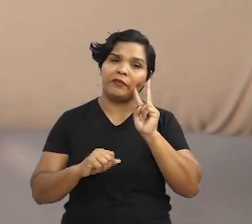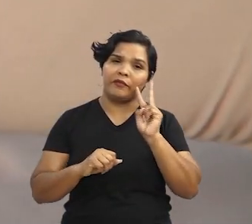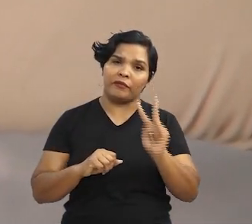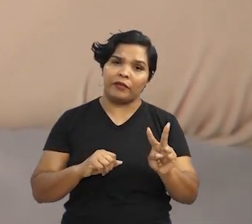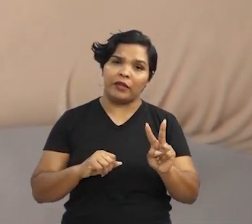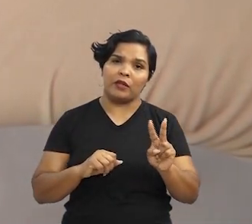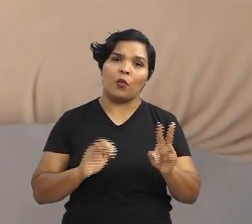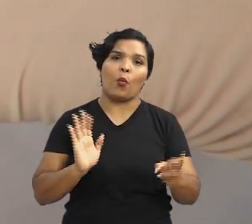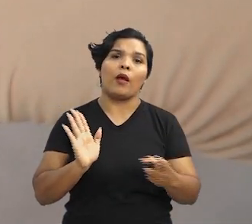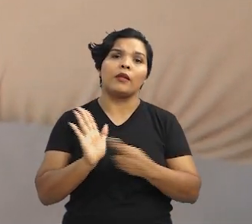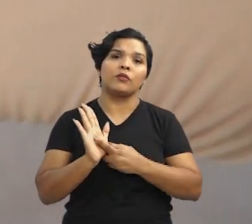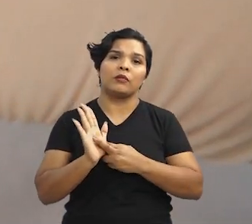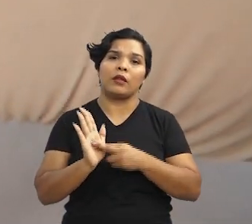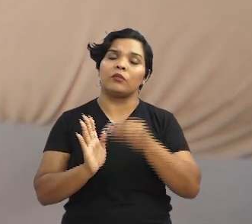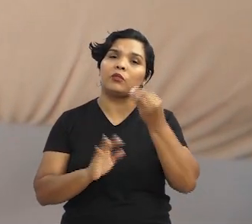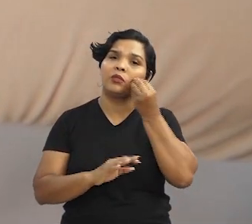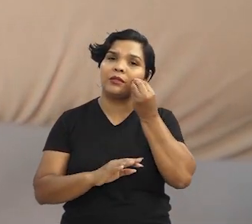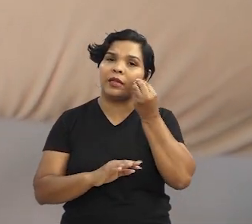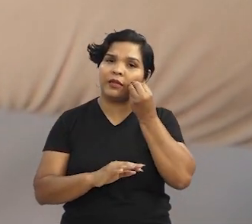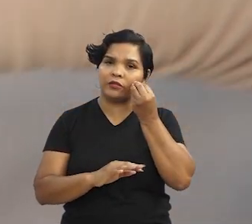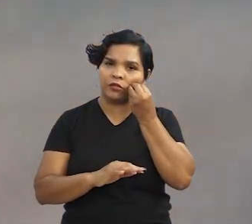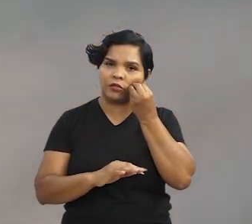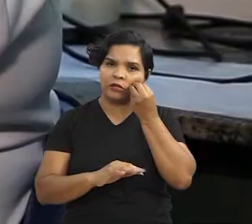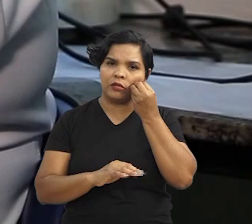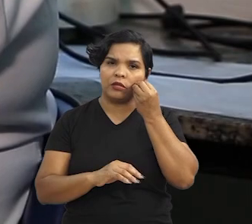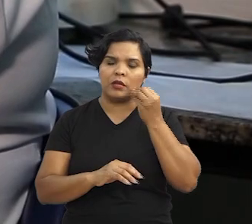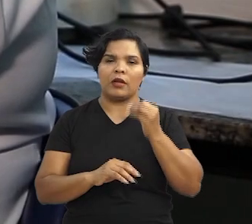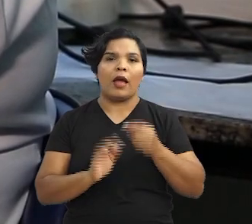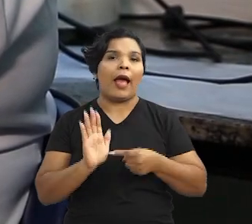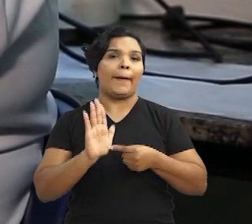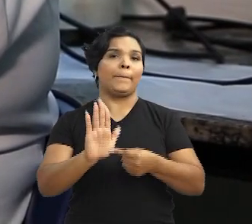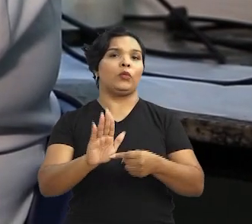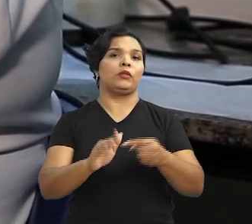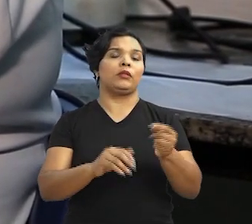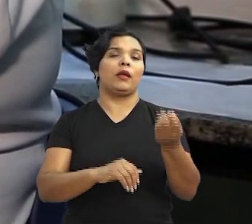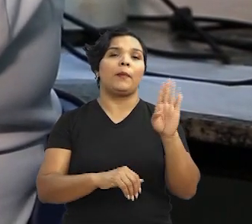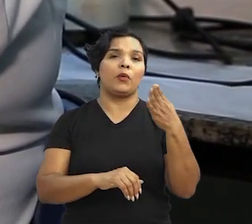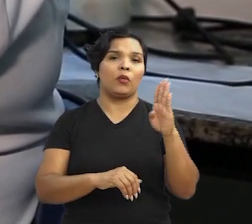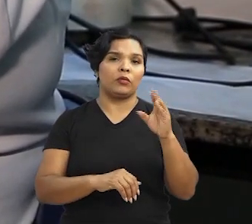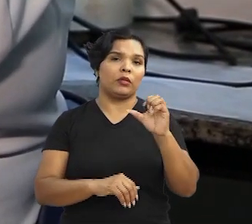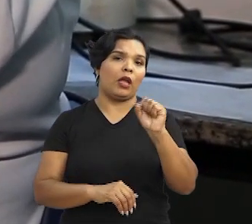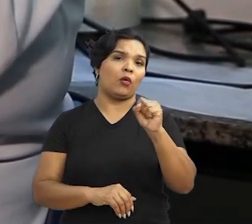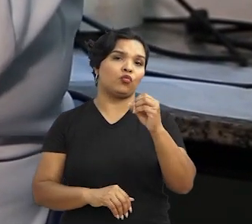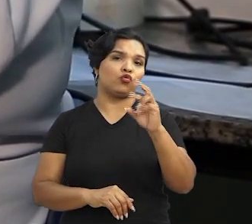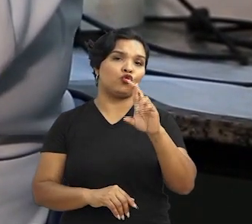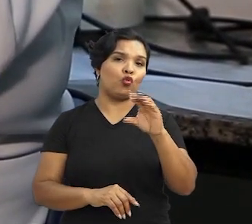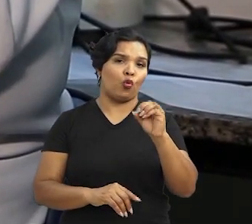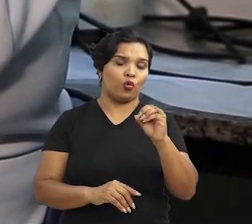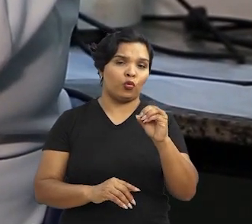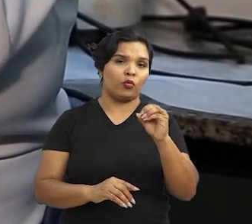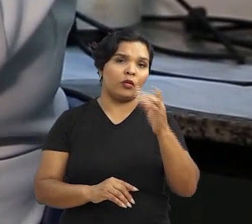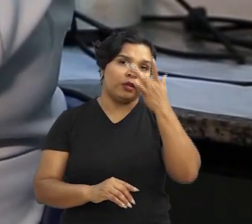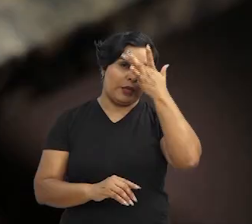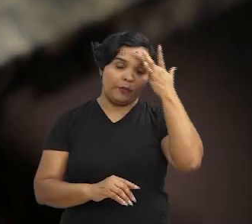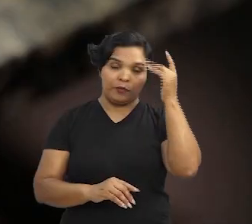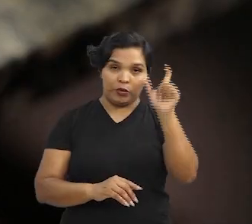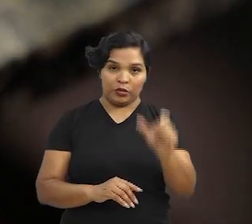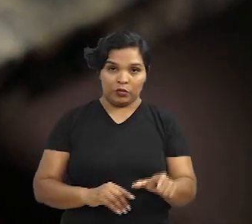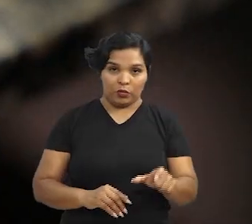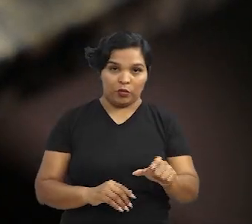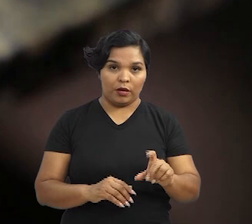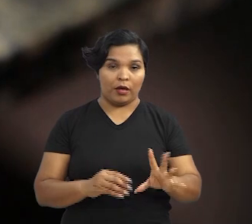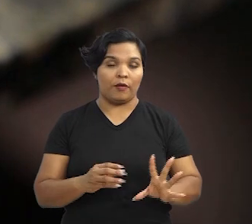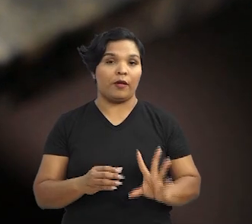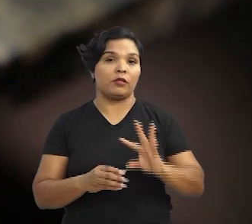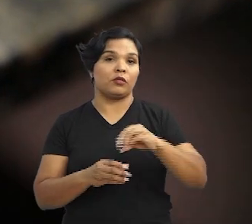vai poder ver o resultado desse teste. A amostra biológica que a gente vai usar aqui é soro de paciente e